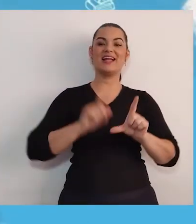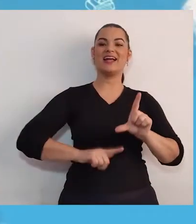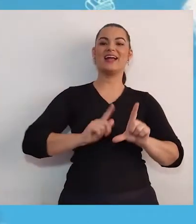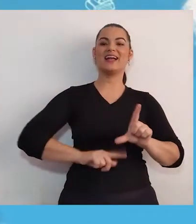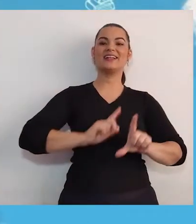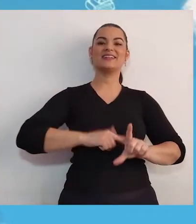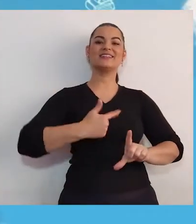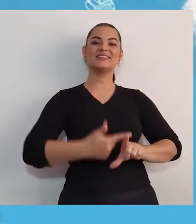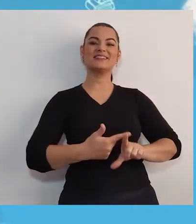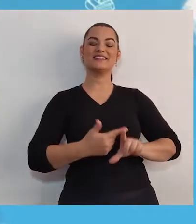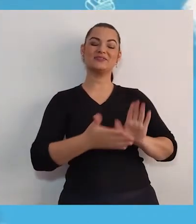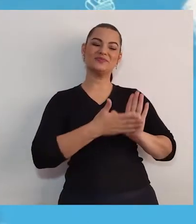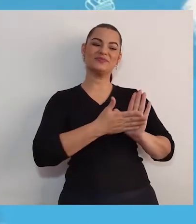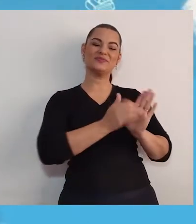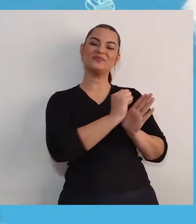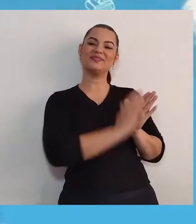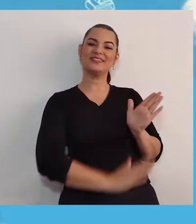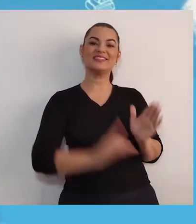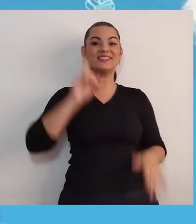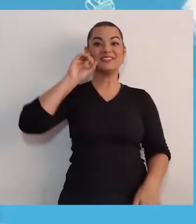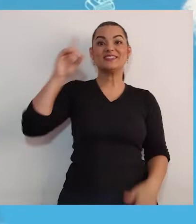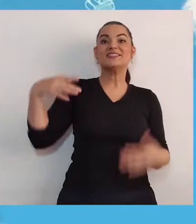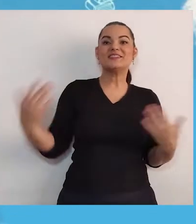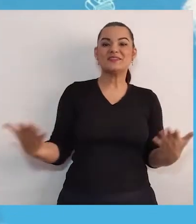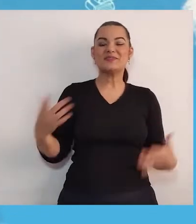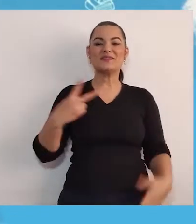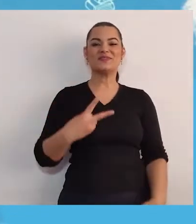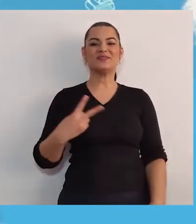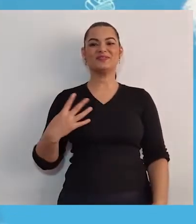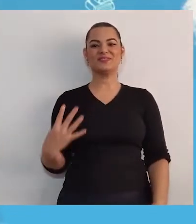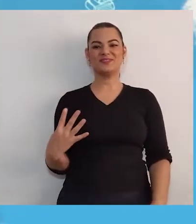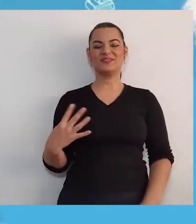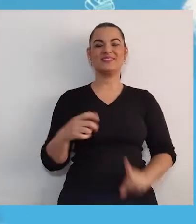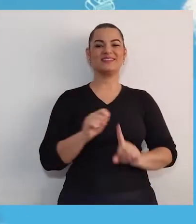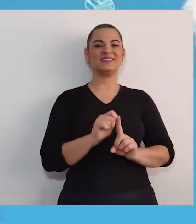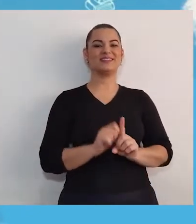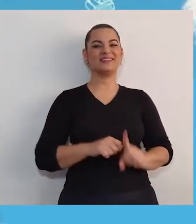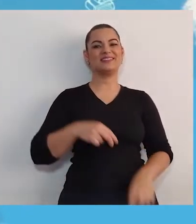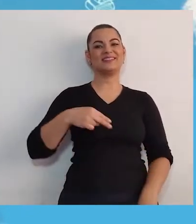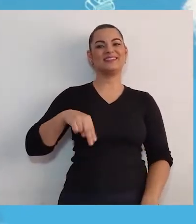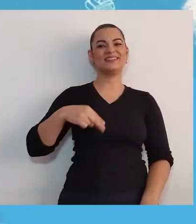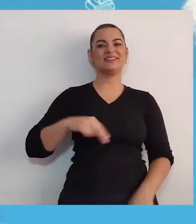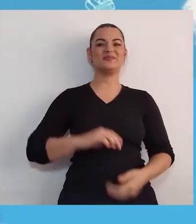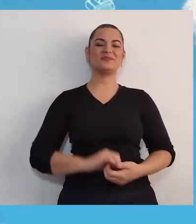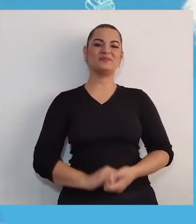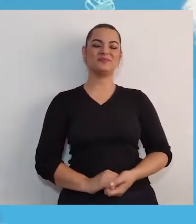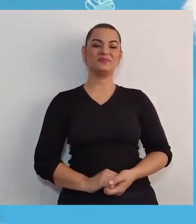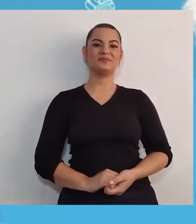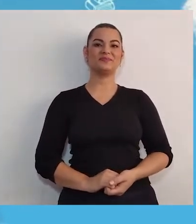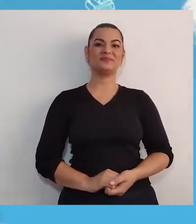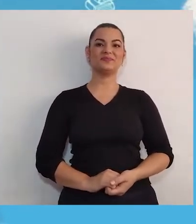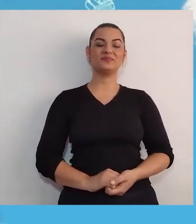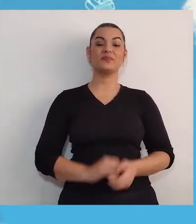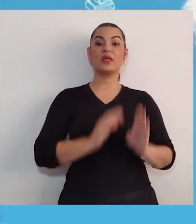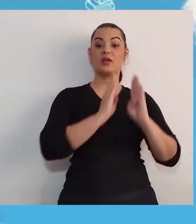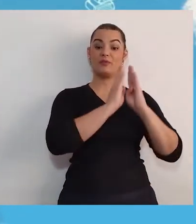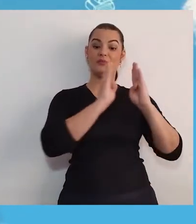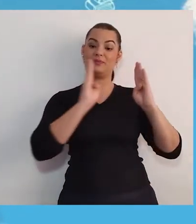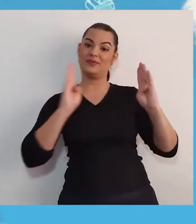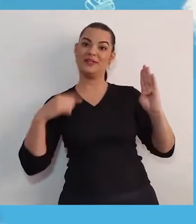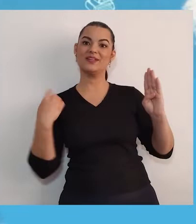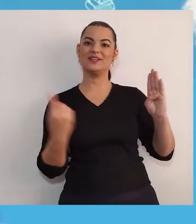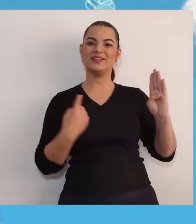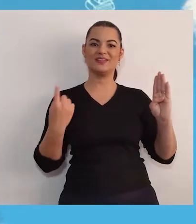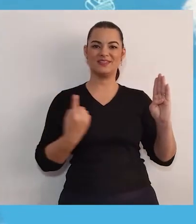Além das letras, proposta do dia. Data: 24/11, 24 de novembro. Nossa